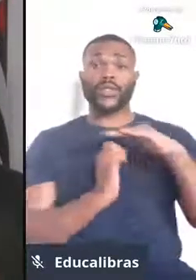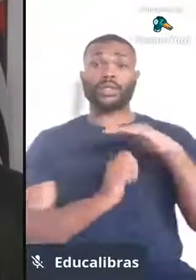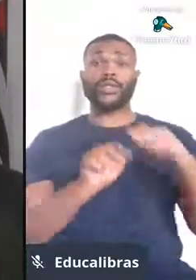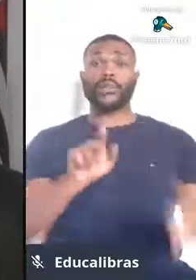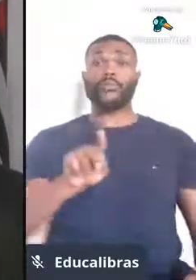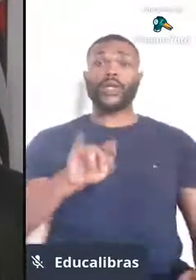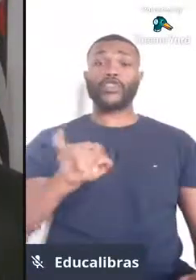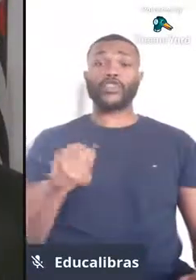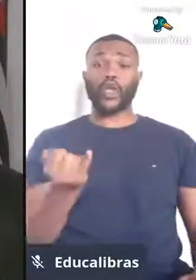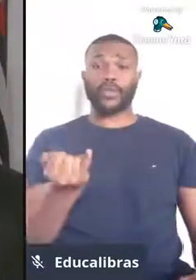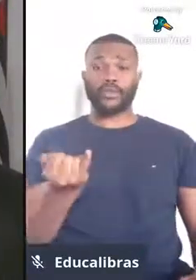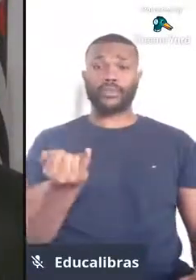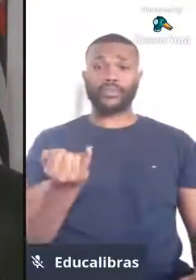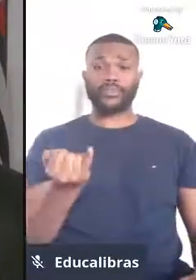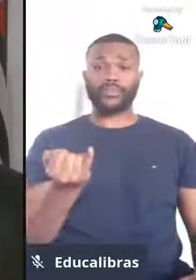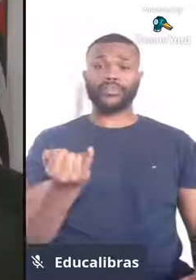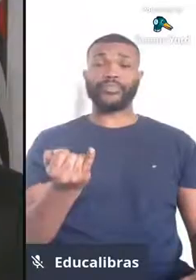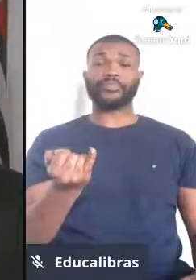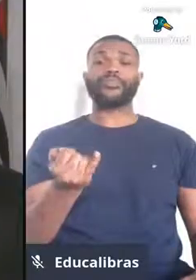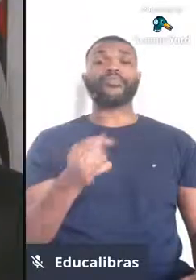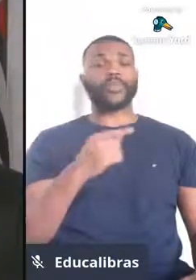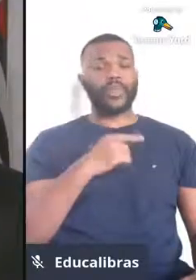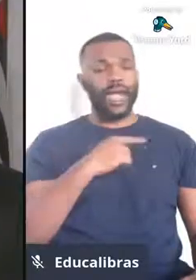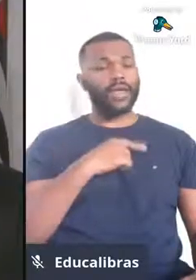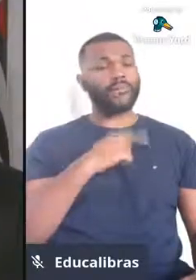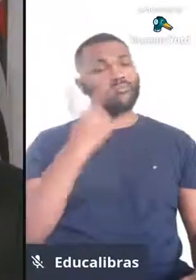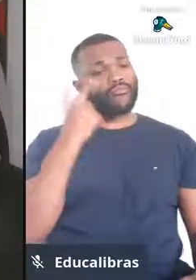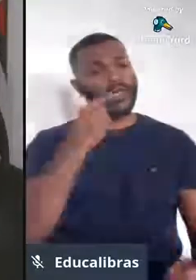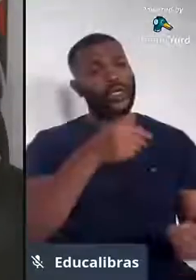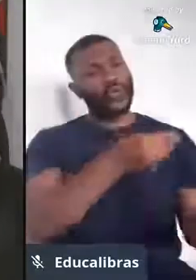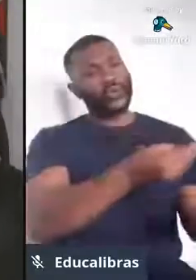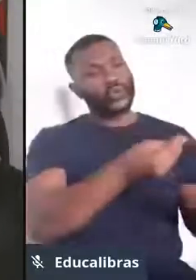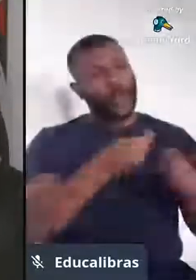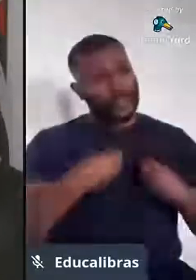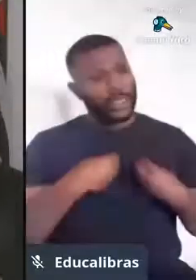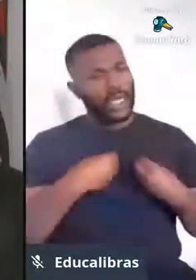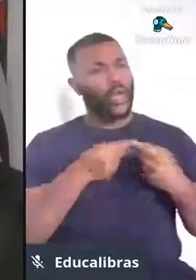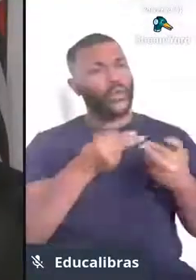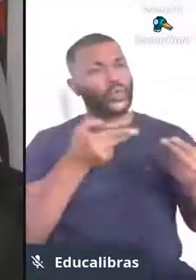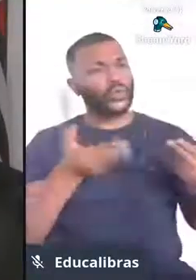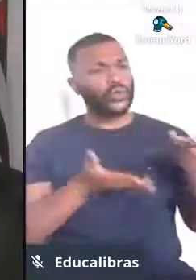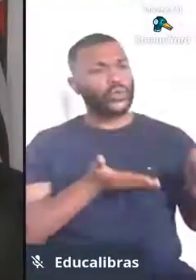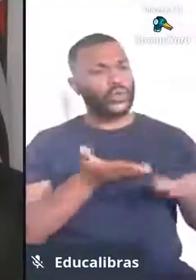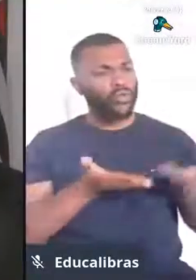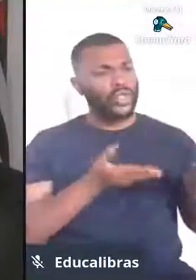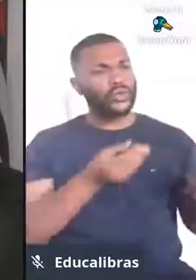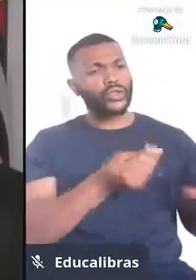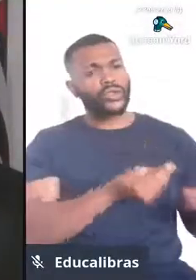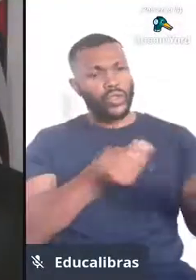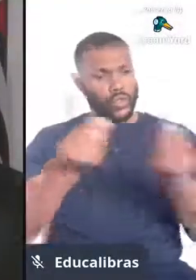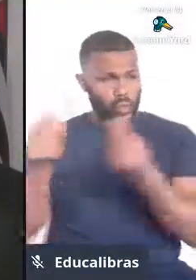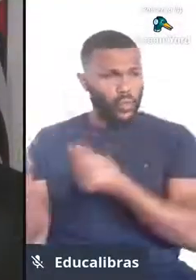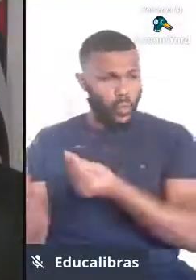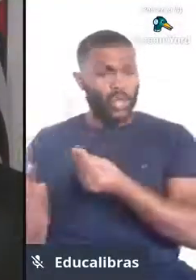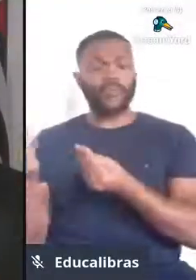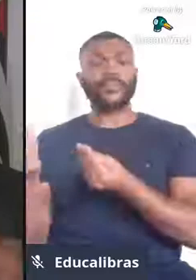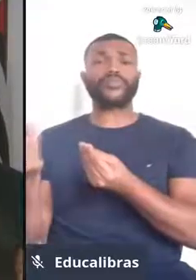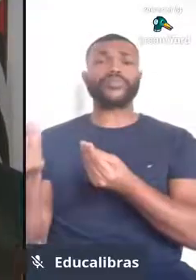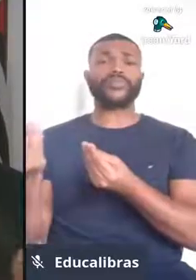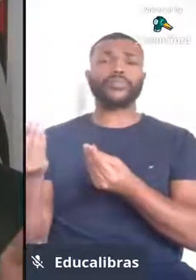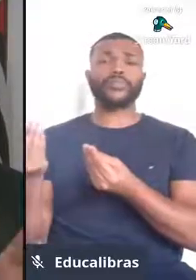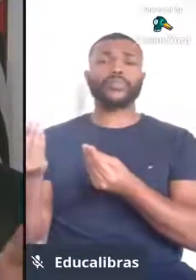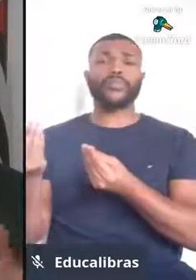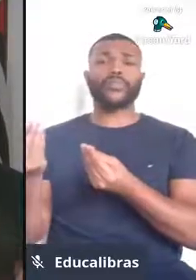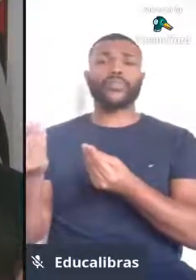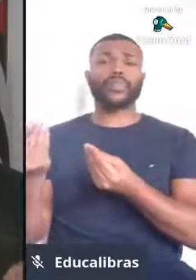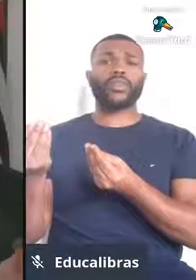recebe essas doações de acordo com o produto ou serviço que vai ser doado e a distribuição é